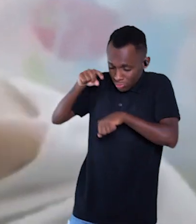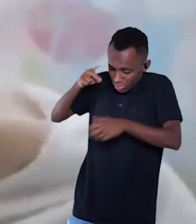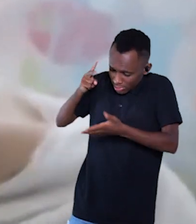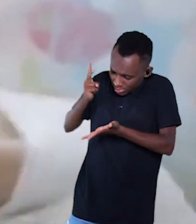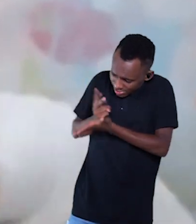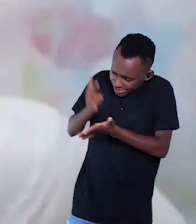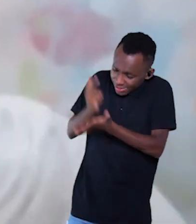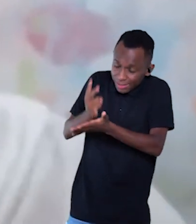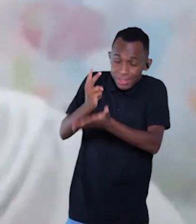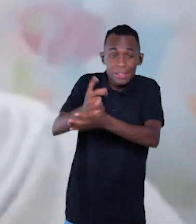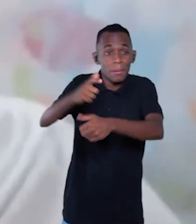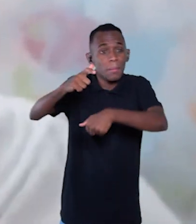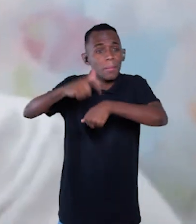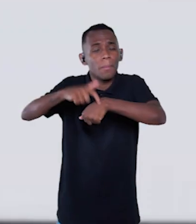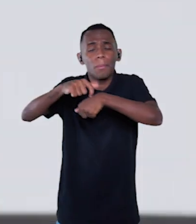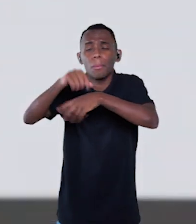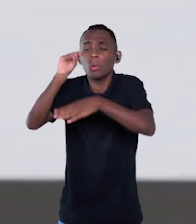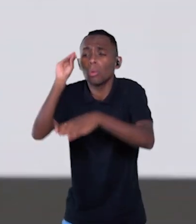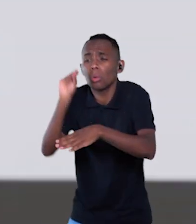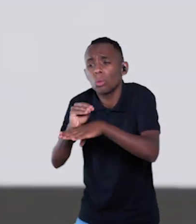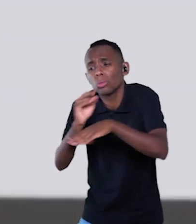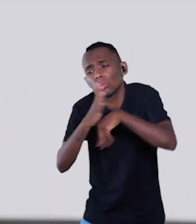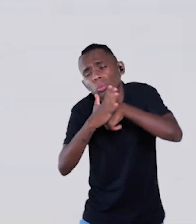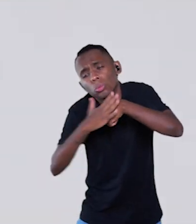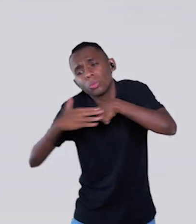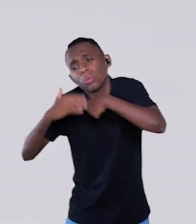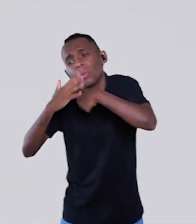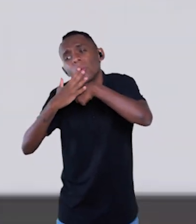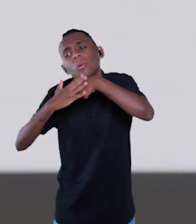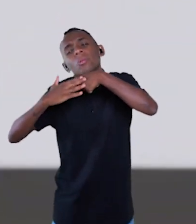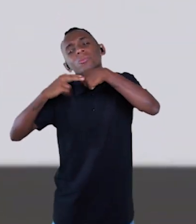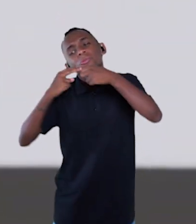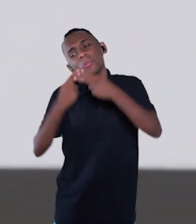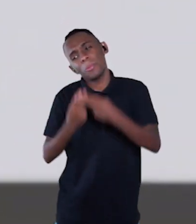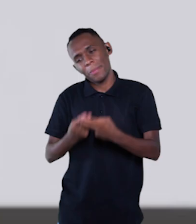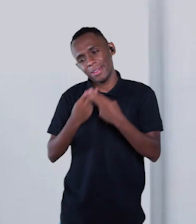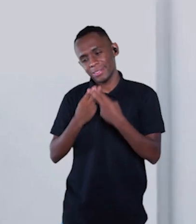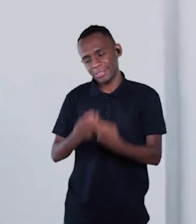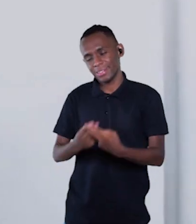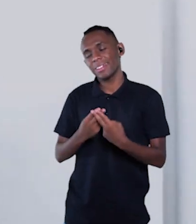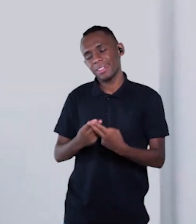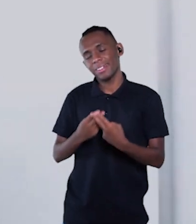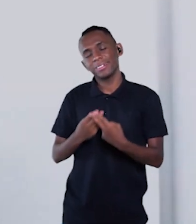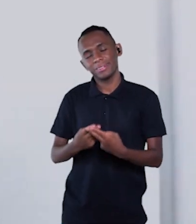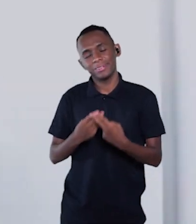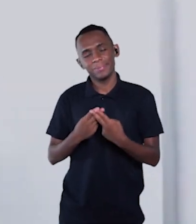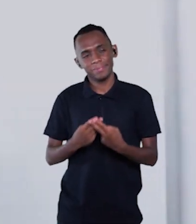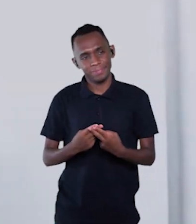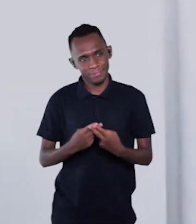tempo inteiro, meu carinho e toda paciência.